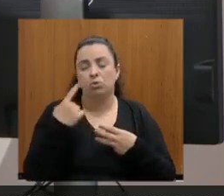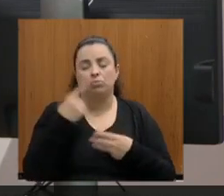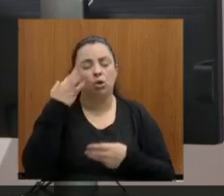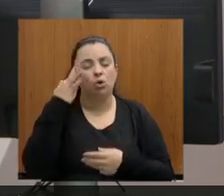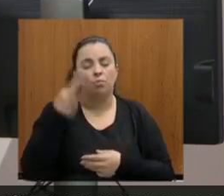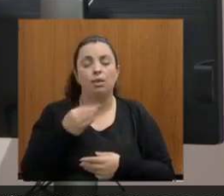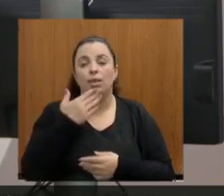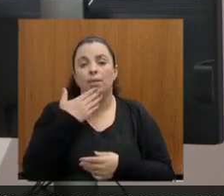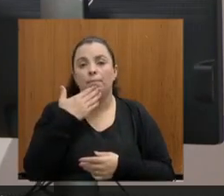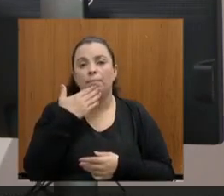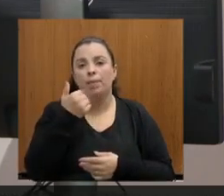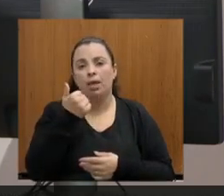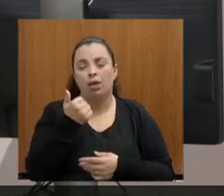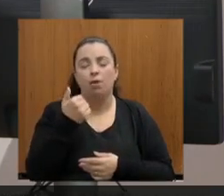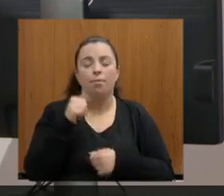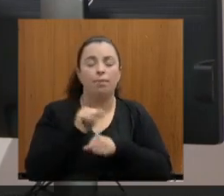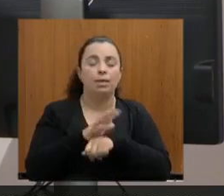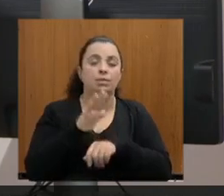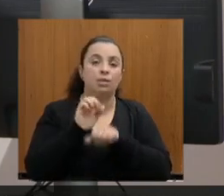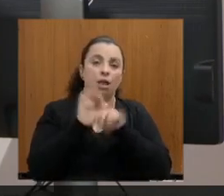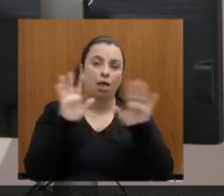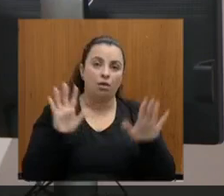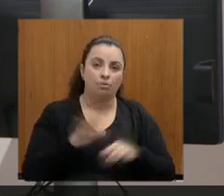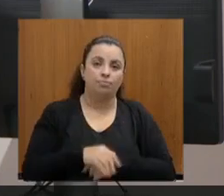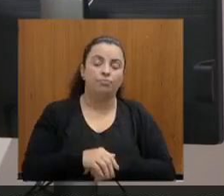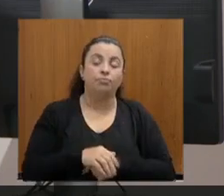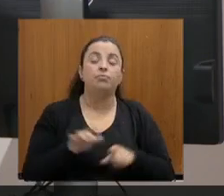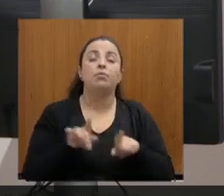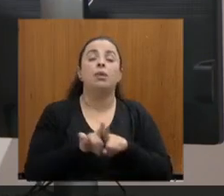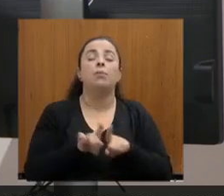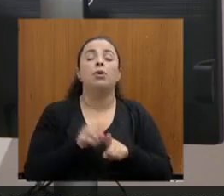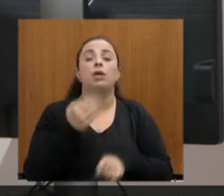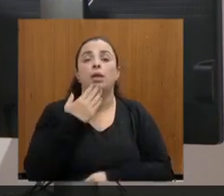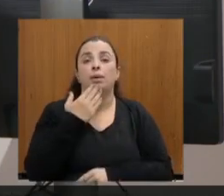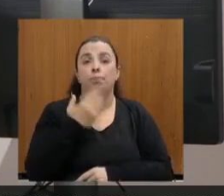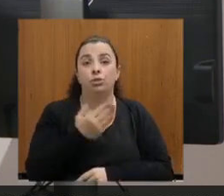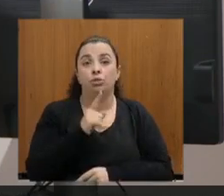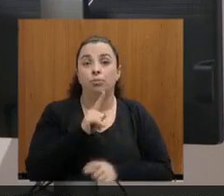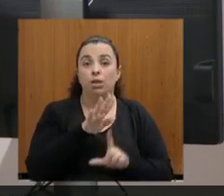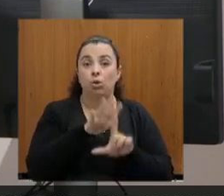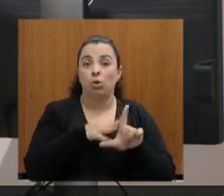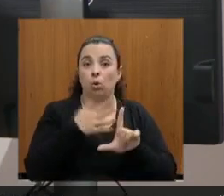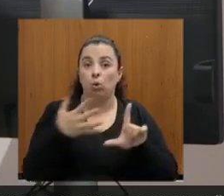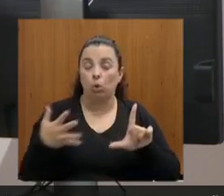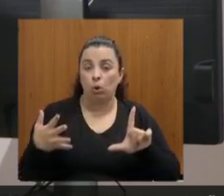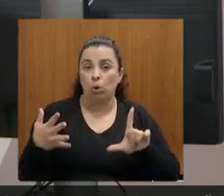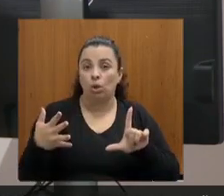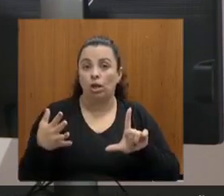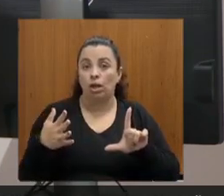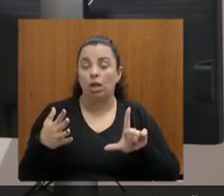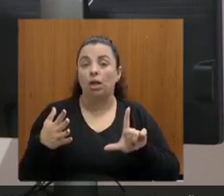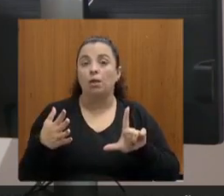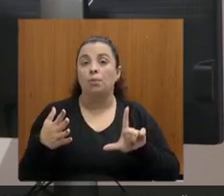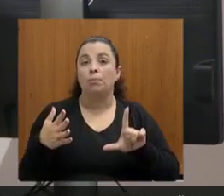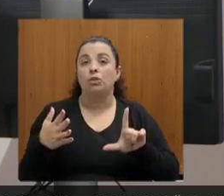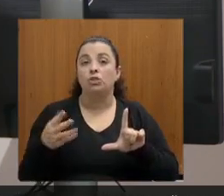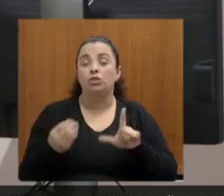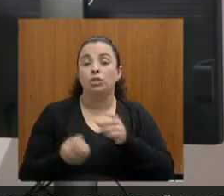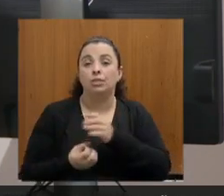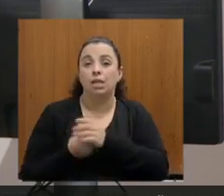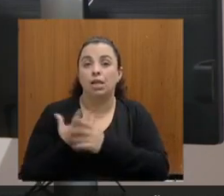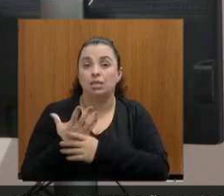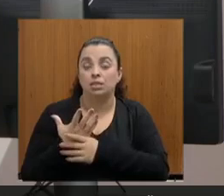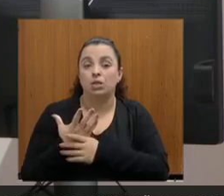queria também solicitar e chamar atenção Para que o cronograma de instalações da subestação antes de